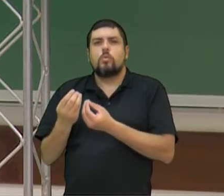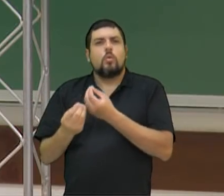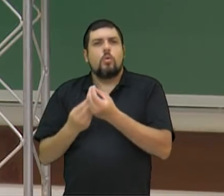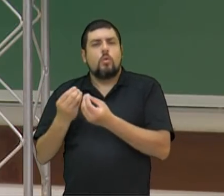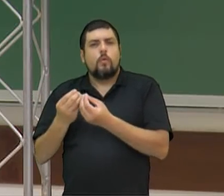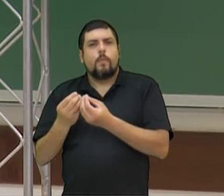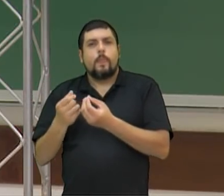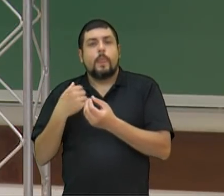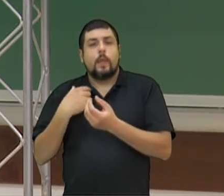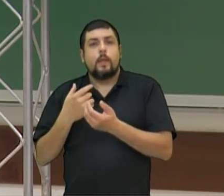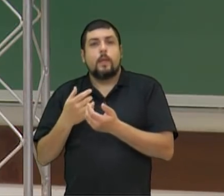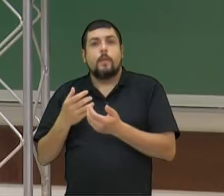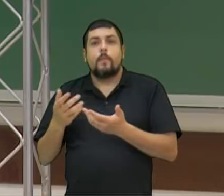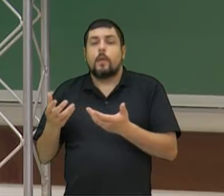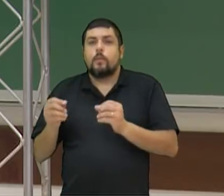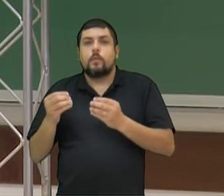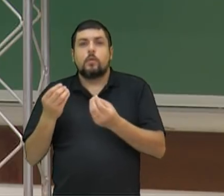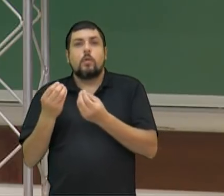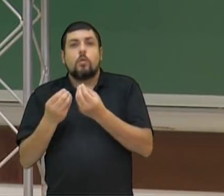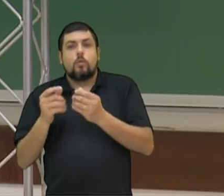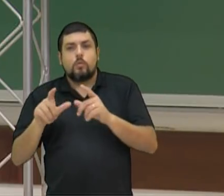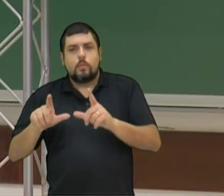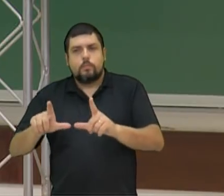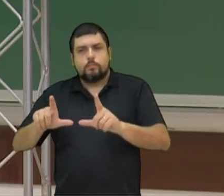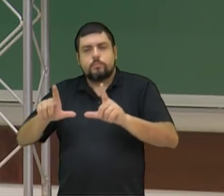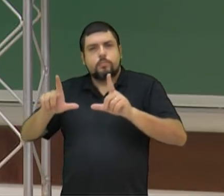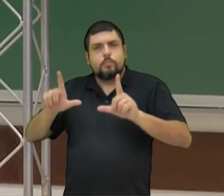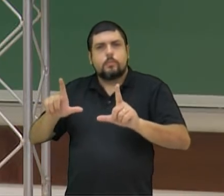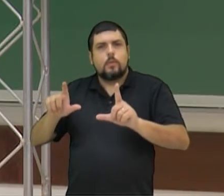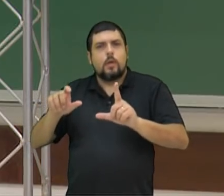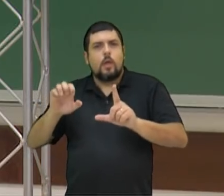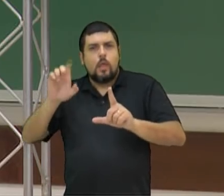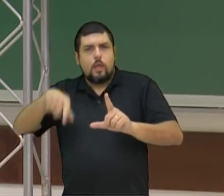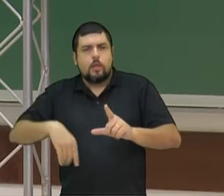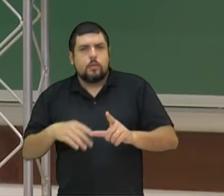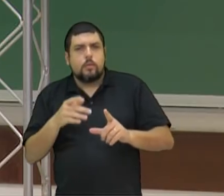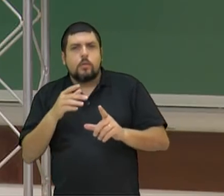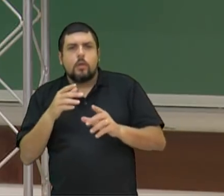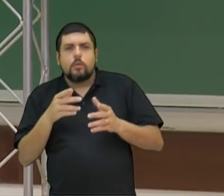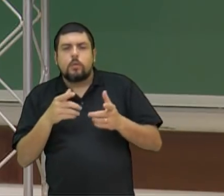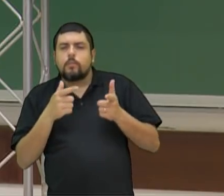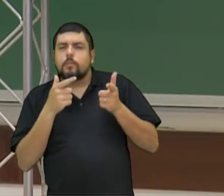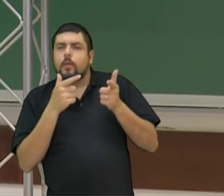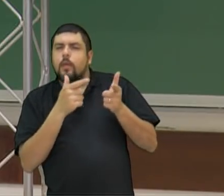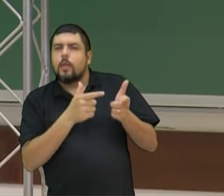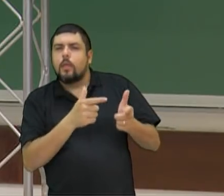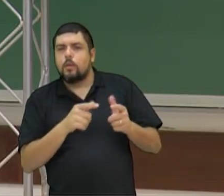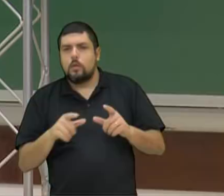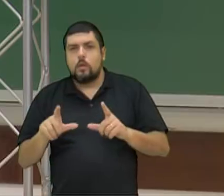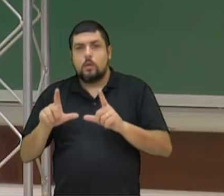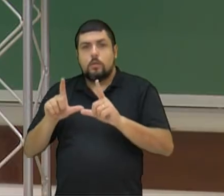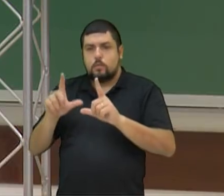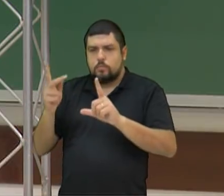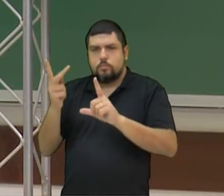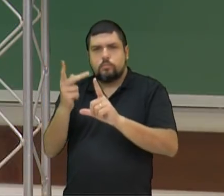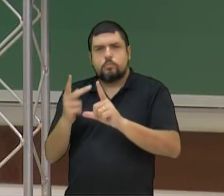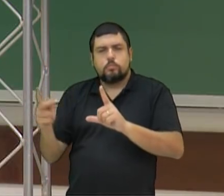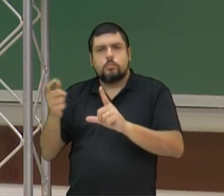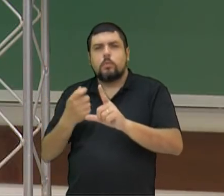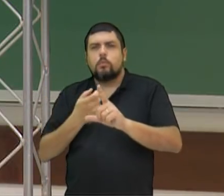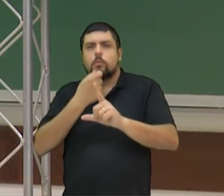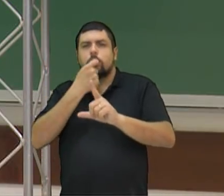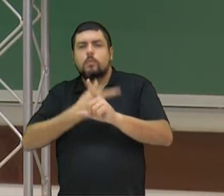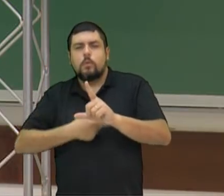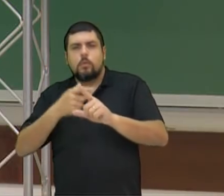riso, de tirar sarro de uma situação meio cômica, né? Então, ela traz com comicidade ali a representação das imagens e